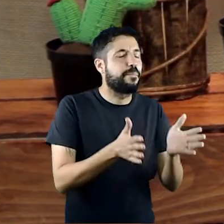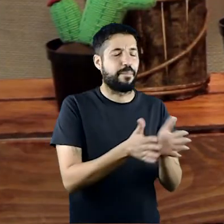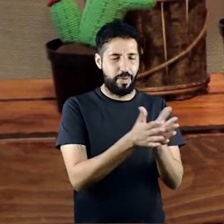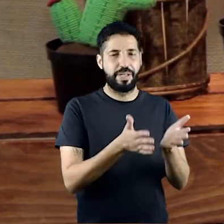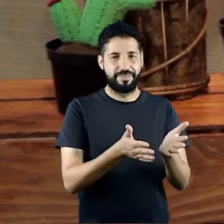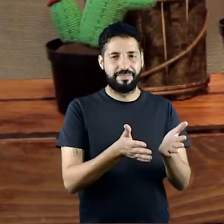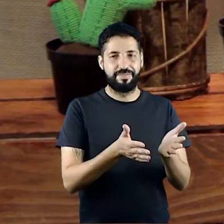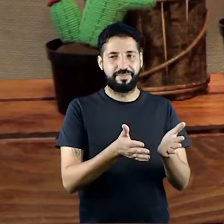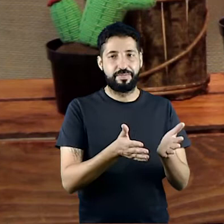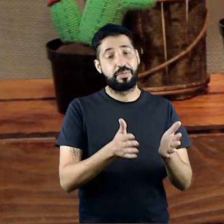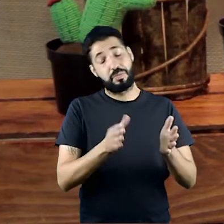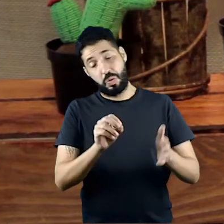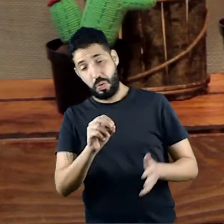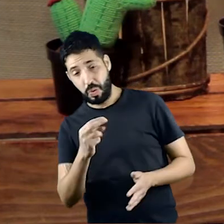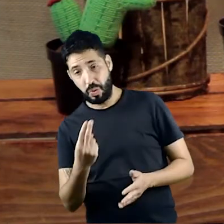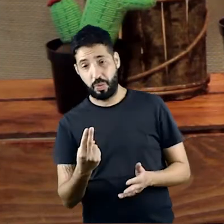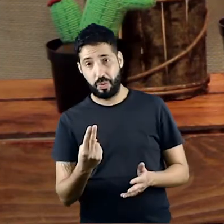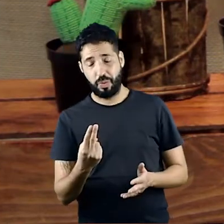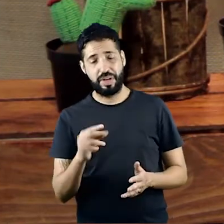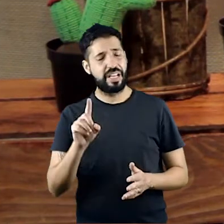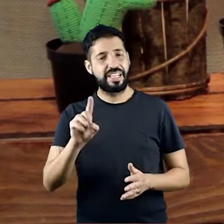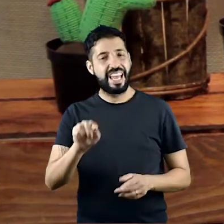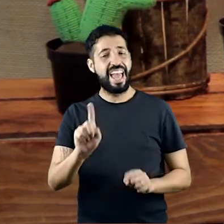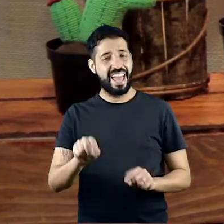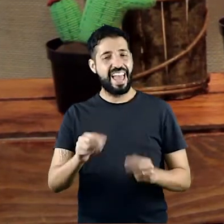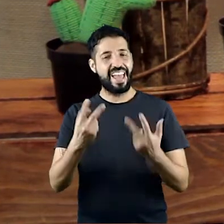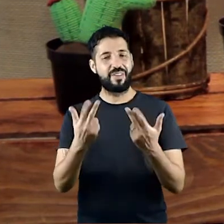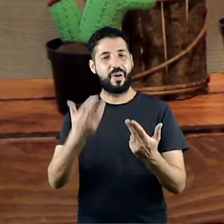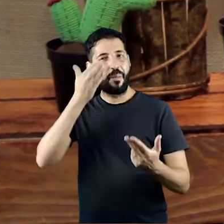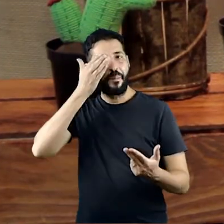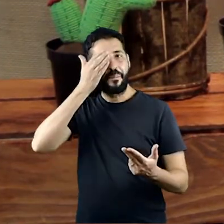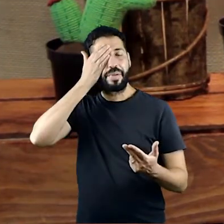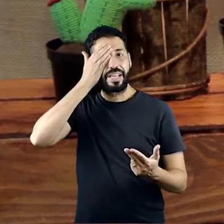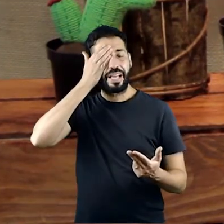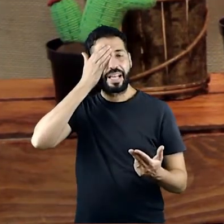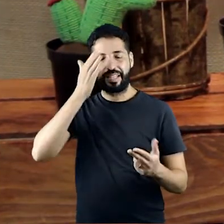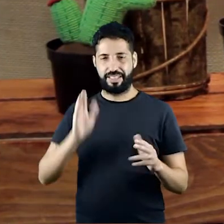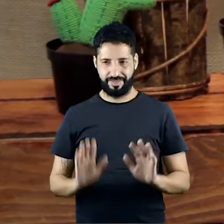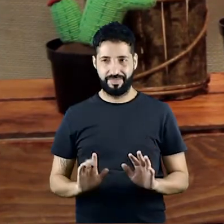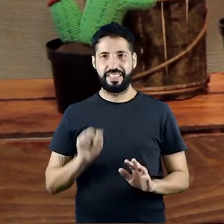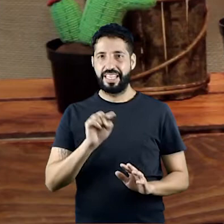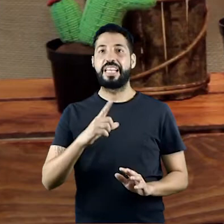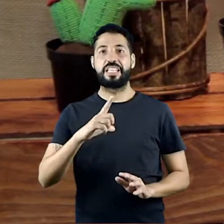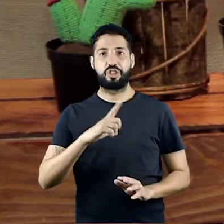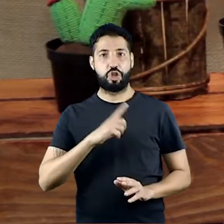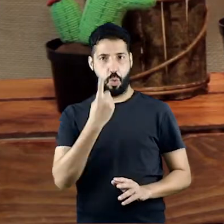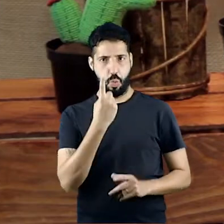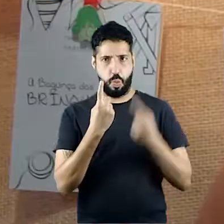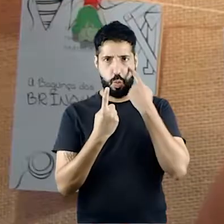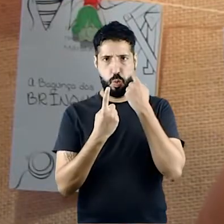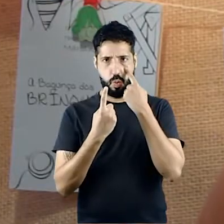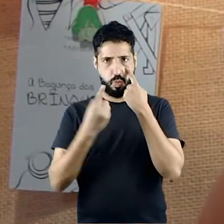aqui só que um tipo de dinheiro de saúde e talvez fosse um pirata mas nada casa